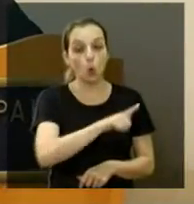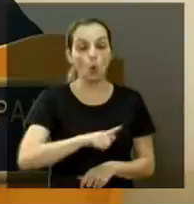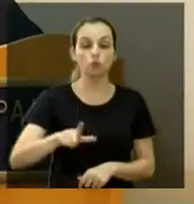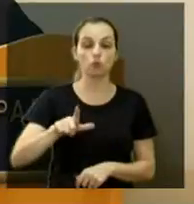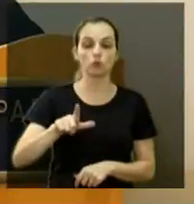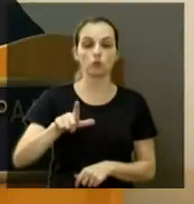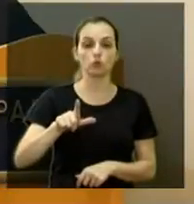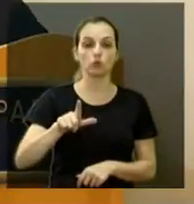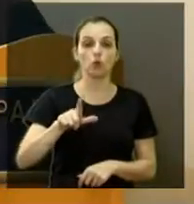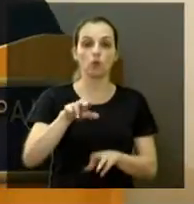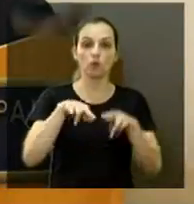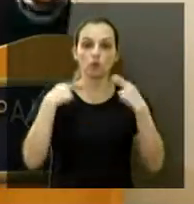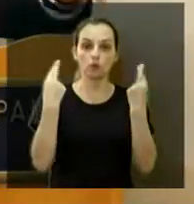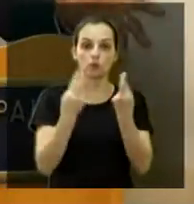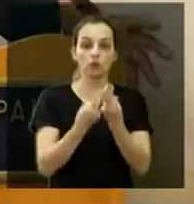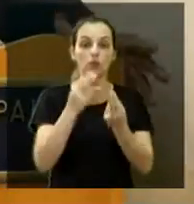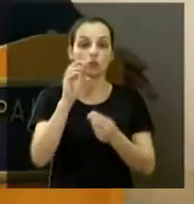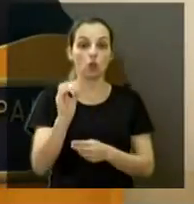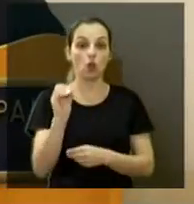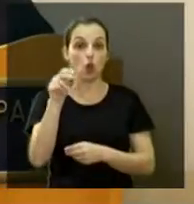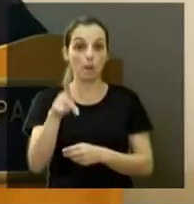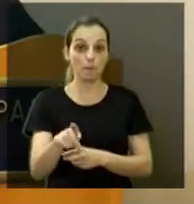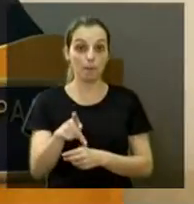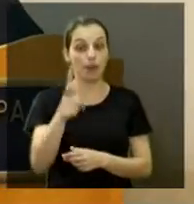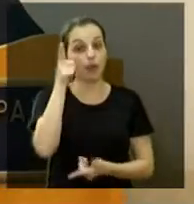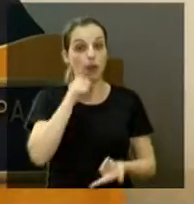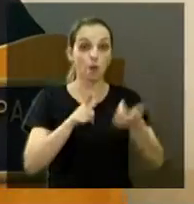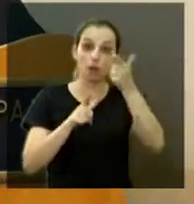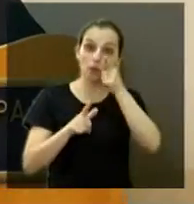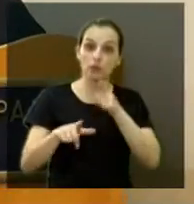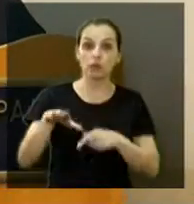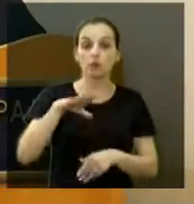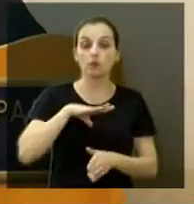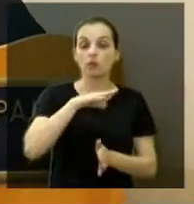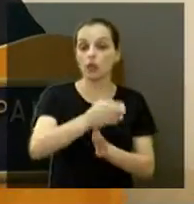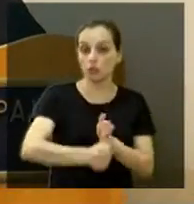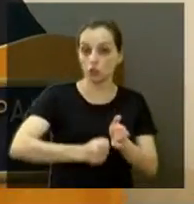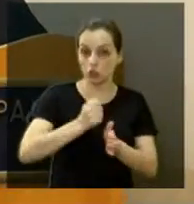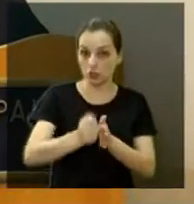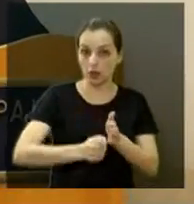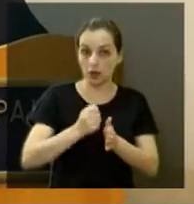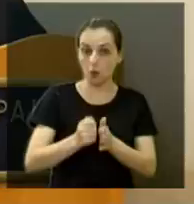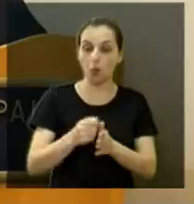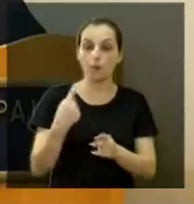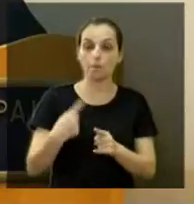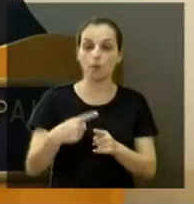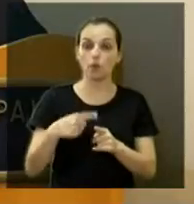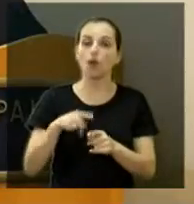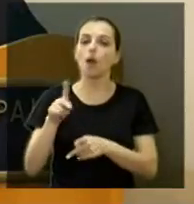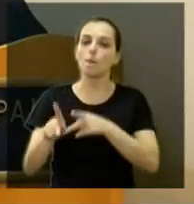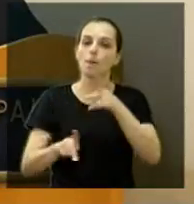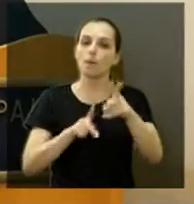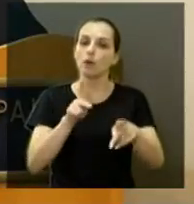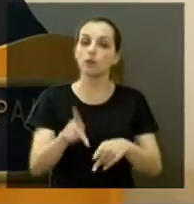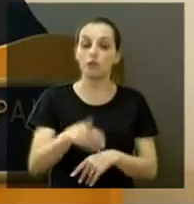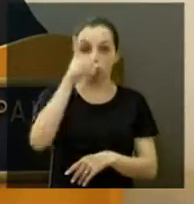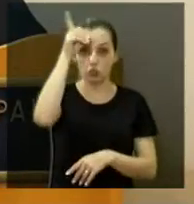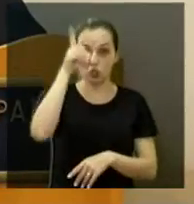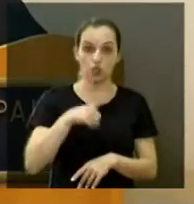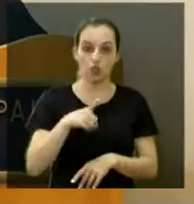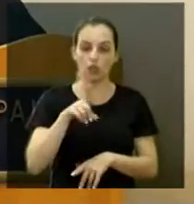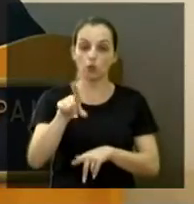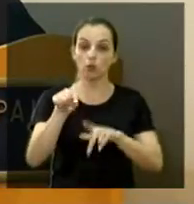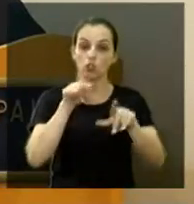novamente. Isso é uma conquista muito grande para a nossa cidade de Araraquara, que a população tem o direito de